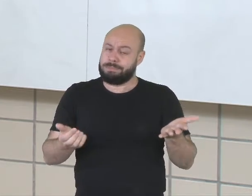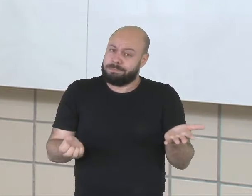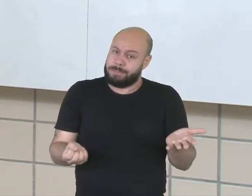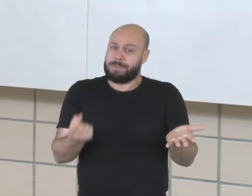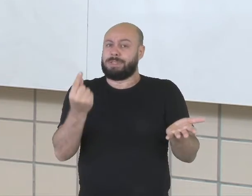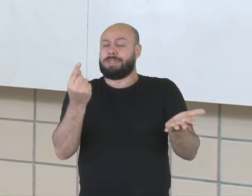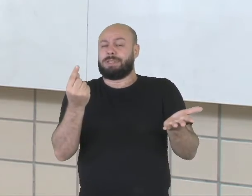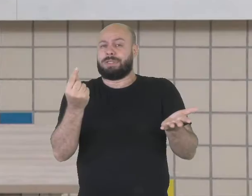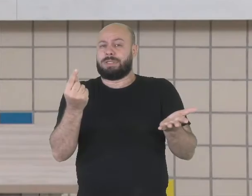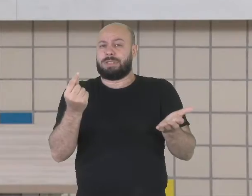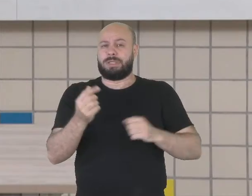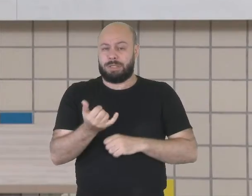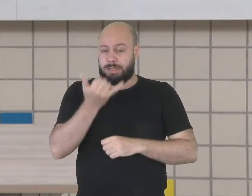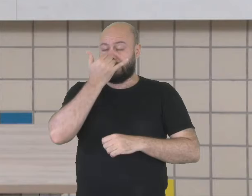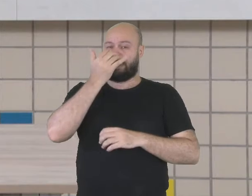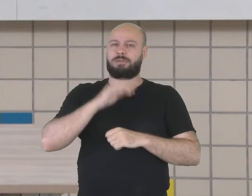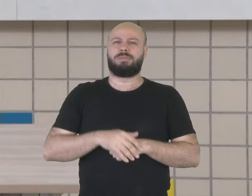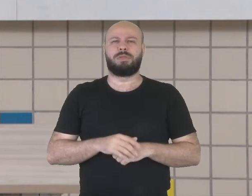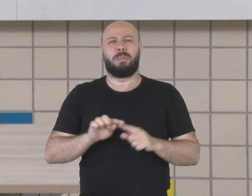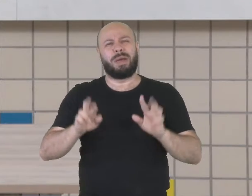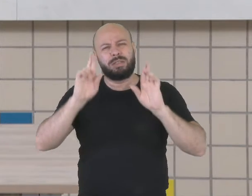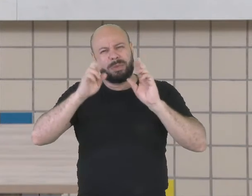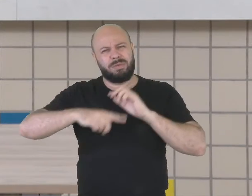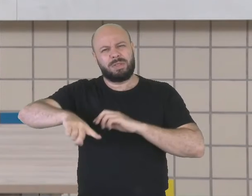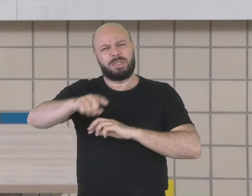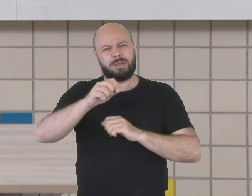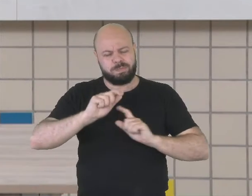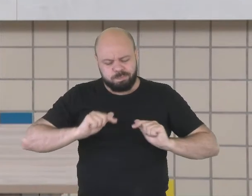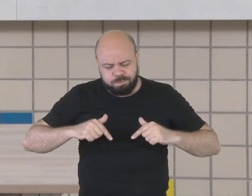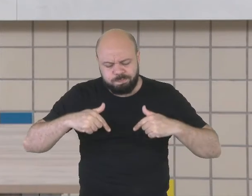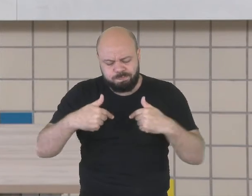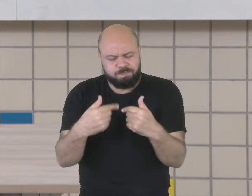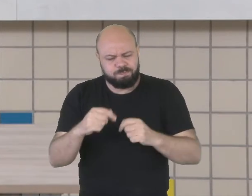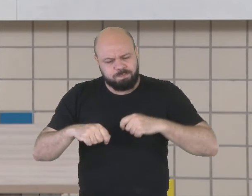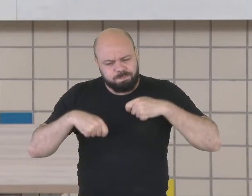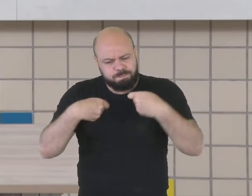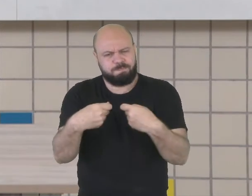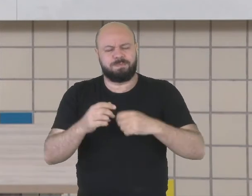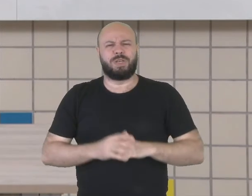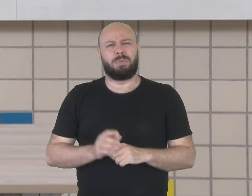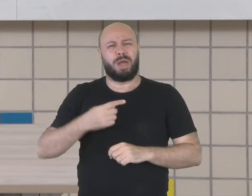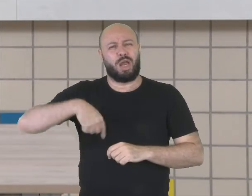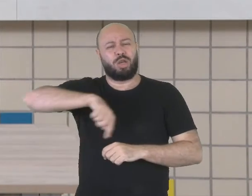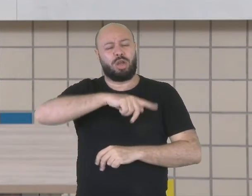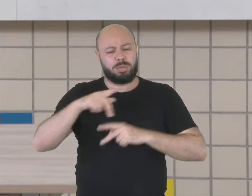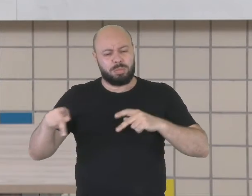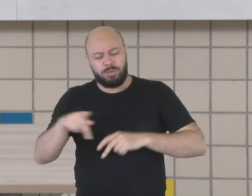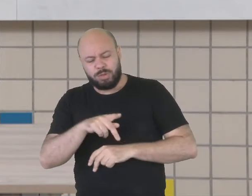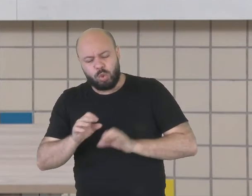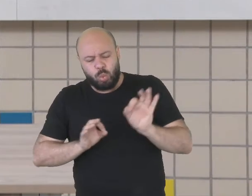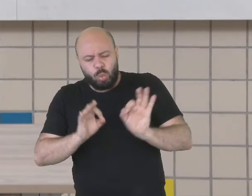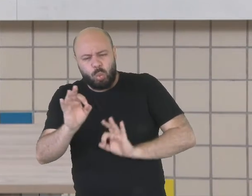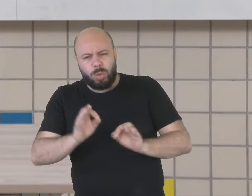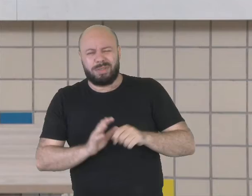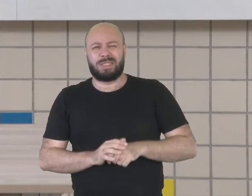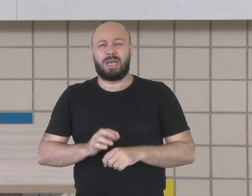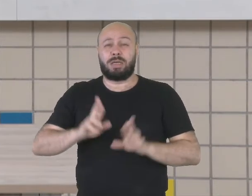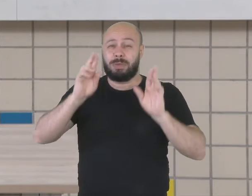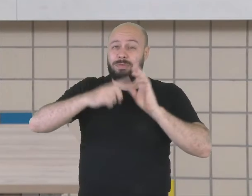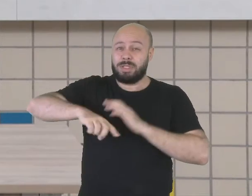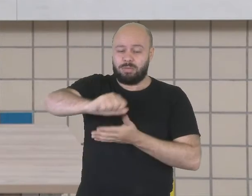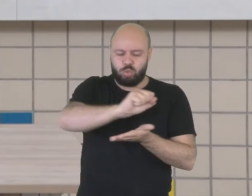vezes, mas eu espero que vocês tenham se empenhado, nós nos empenhamos muito. Eu espero que vocês tenham feito